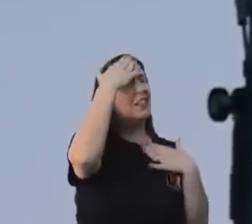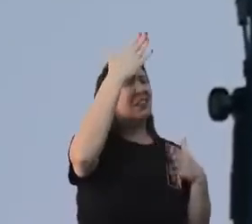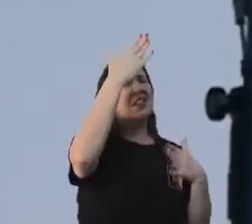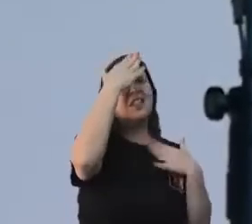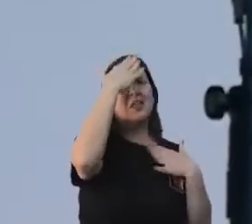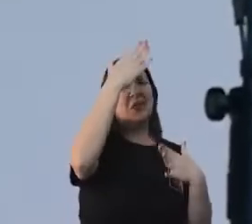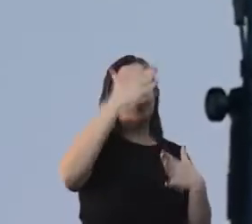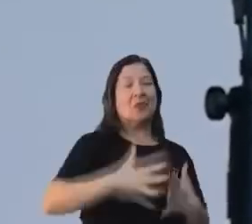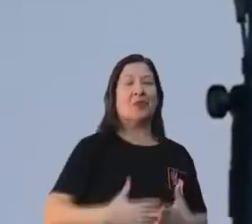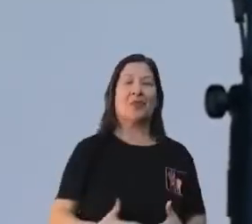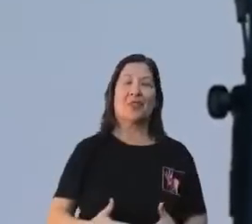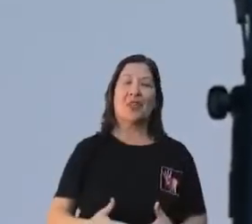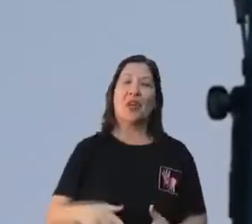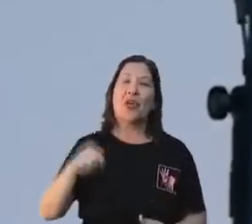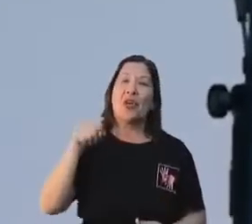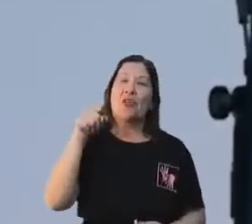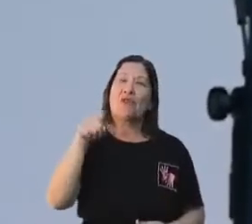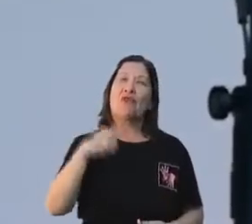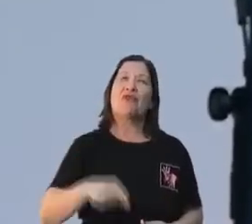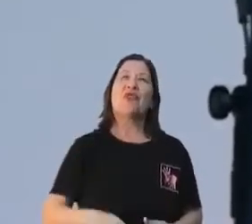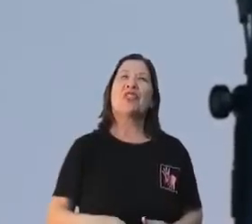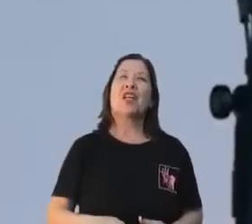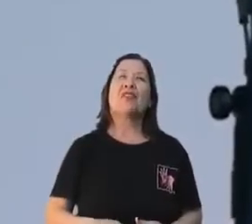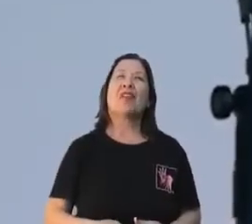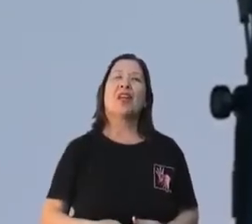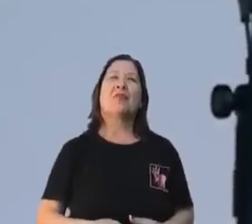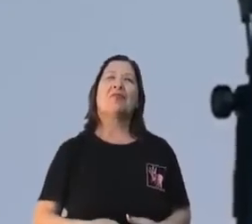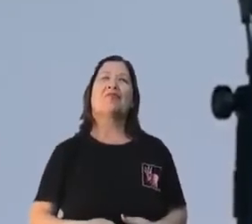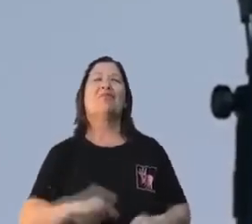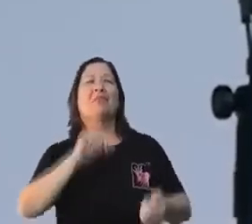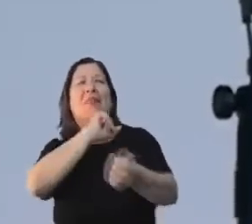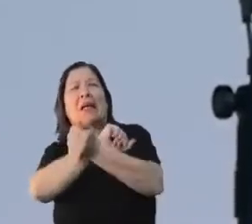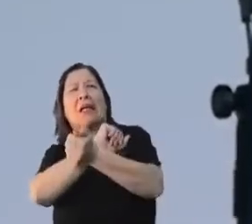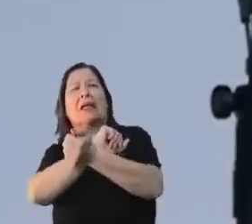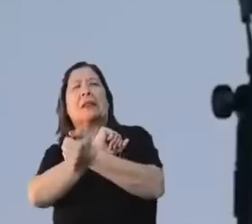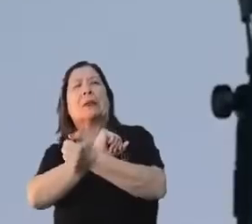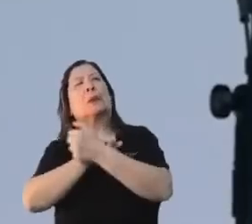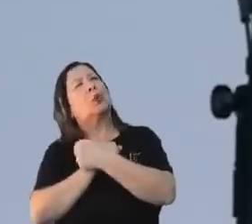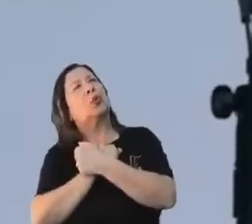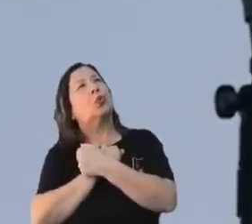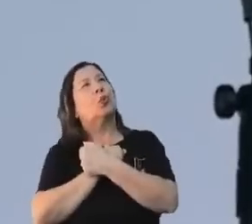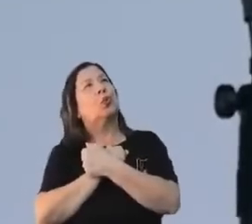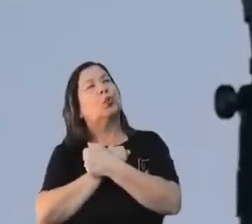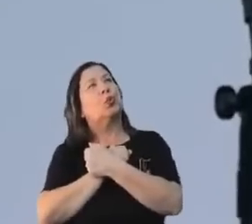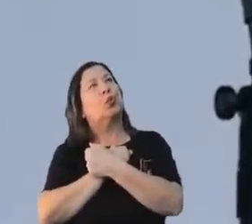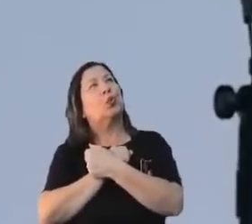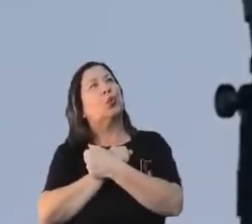ficar dentro de determinadas cercas, determinados limites engessados, você acaba